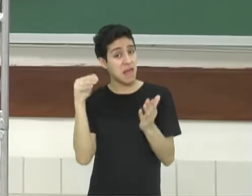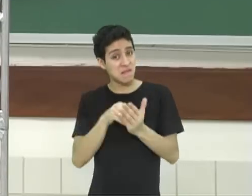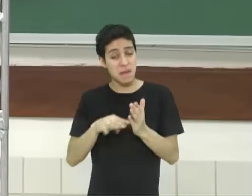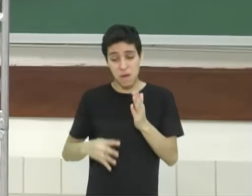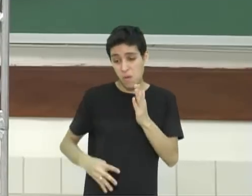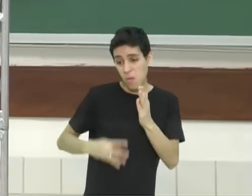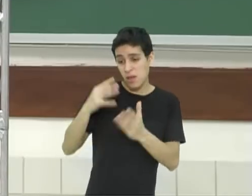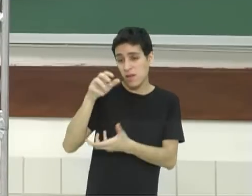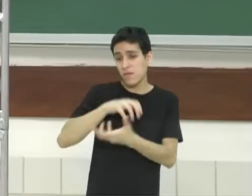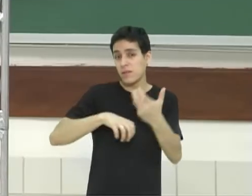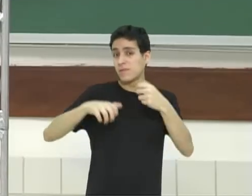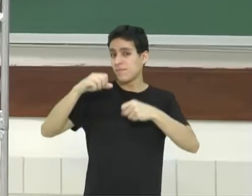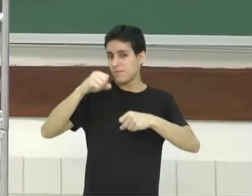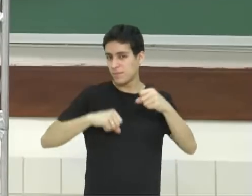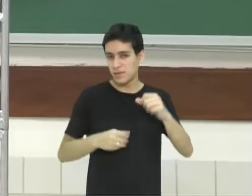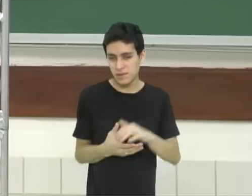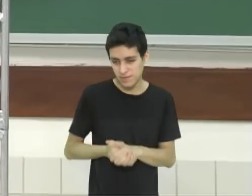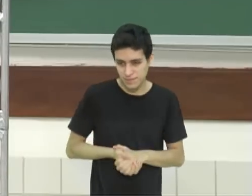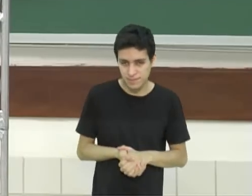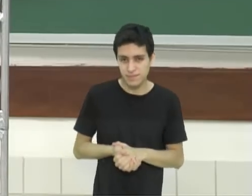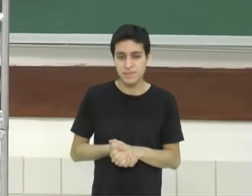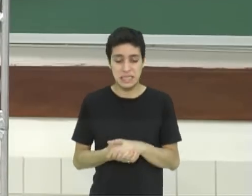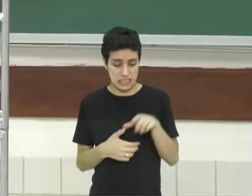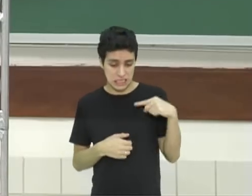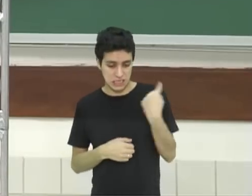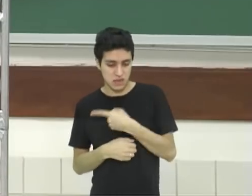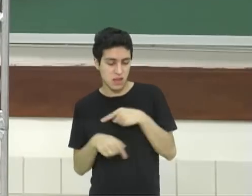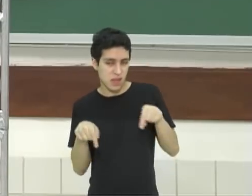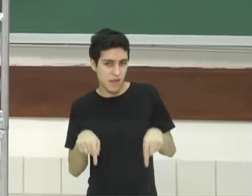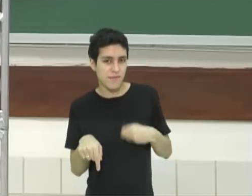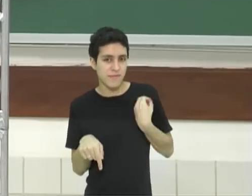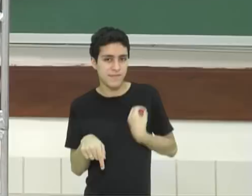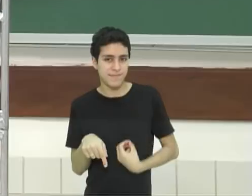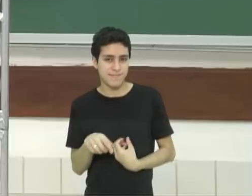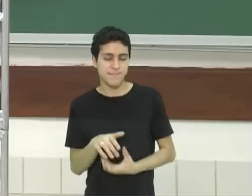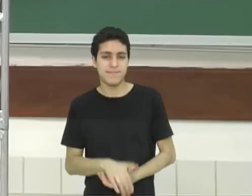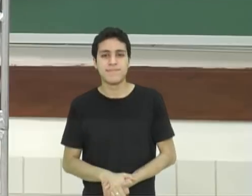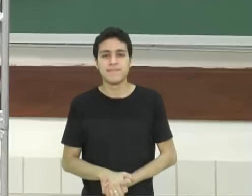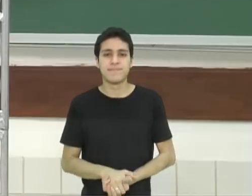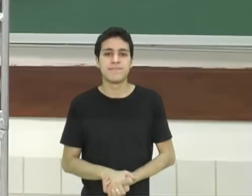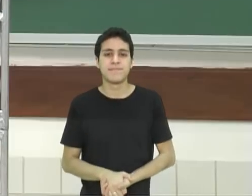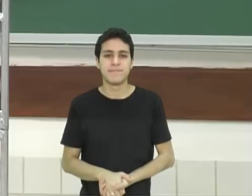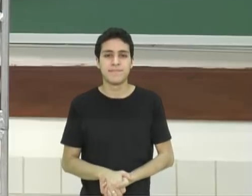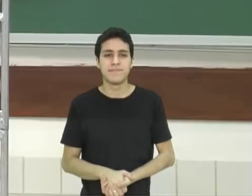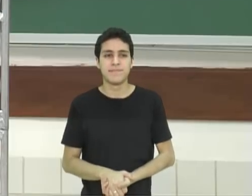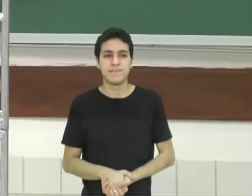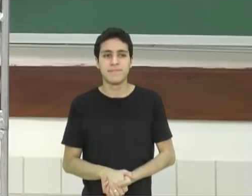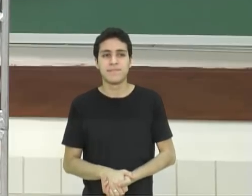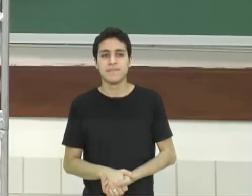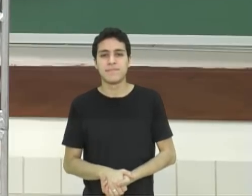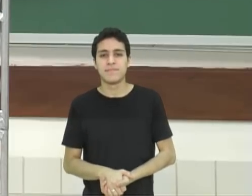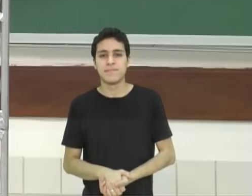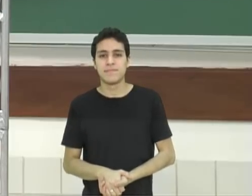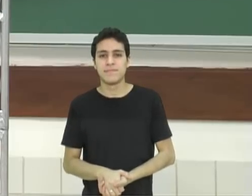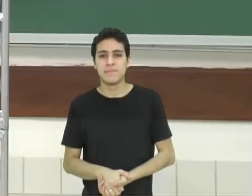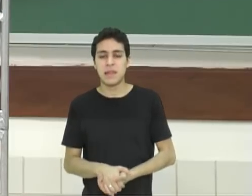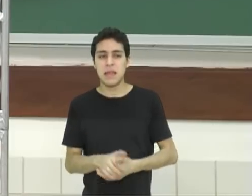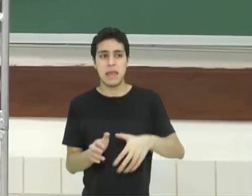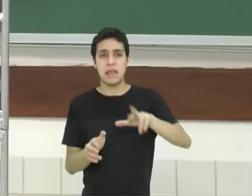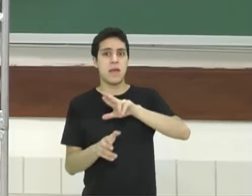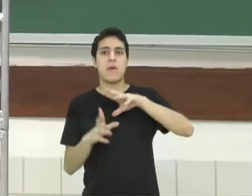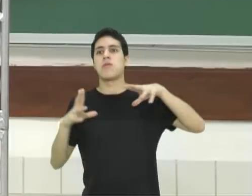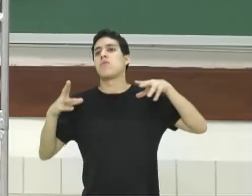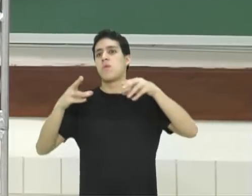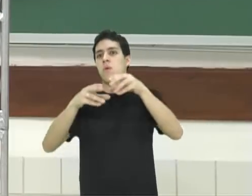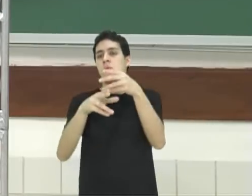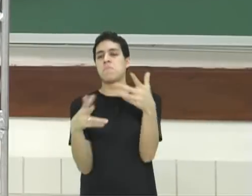quarta Revolução Industrial que nós estamos vivendo atualmente. É lógico, a gente já viu que nem tudo são